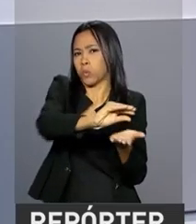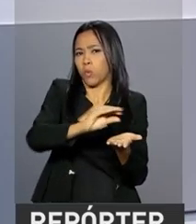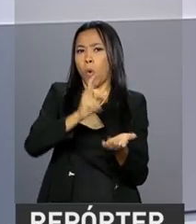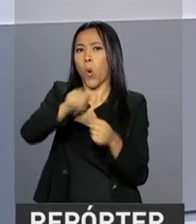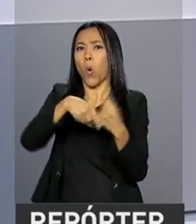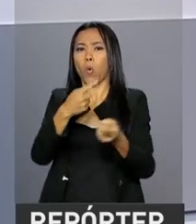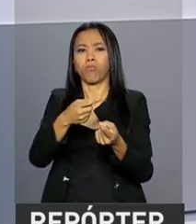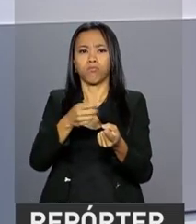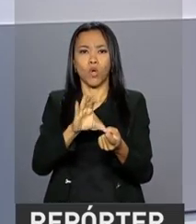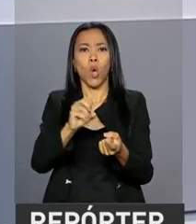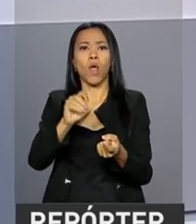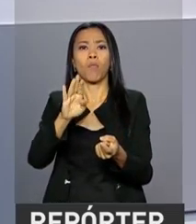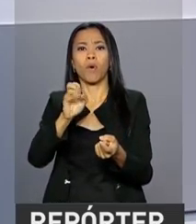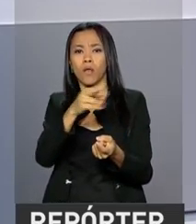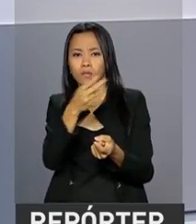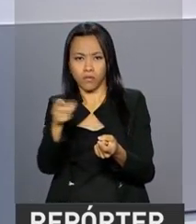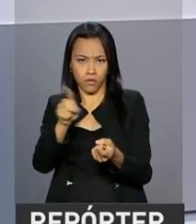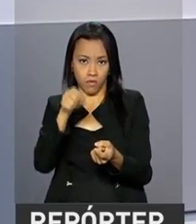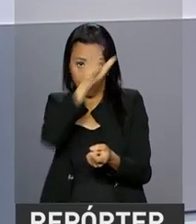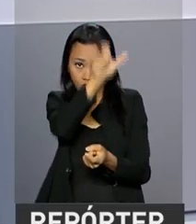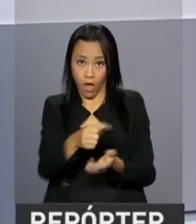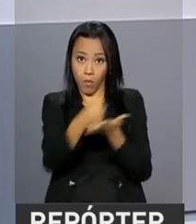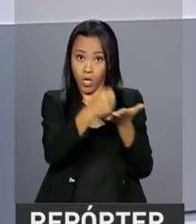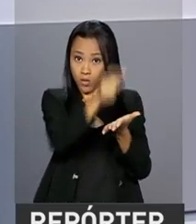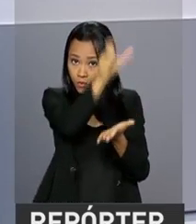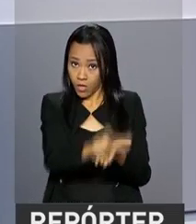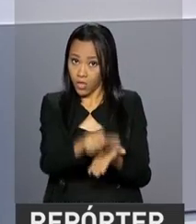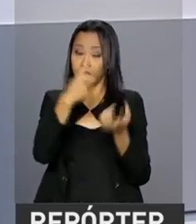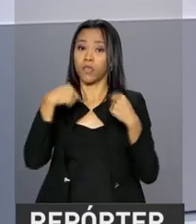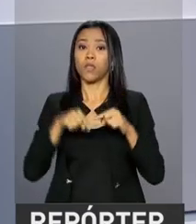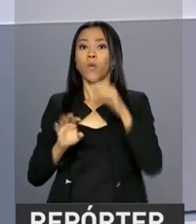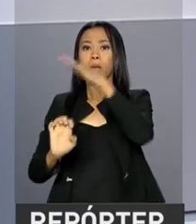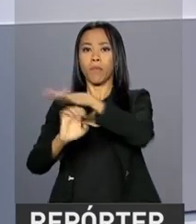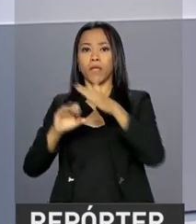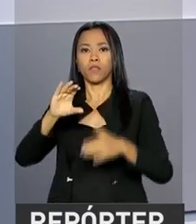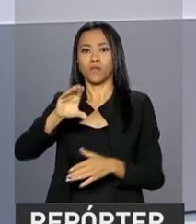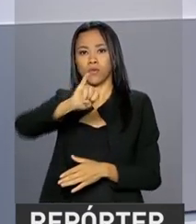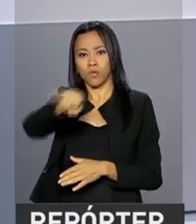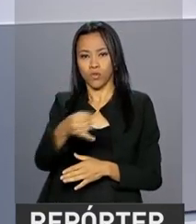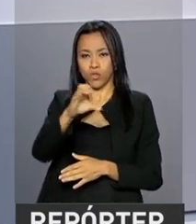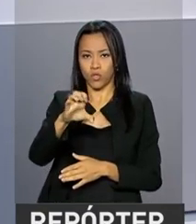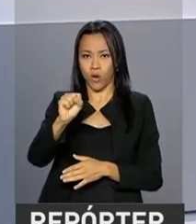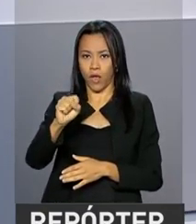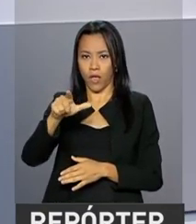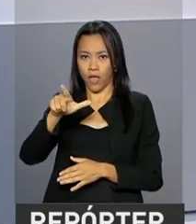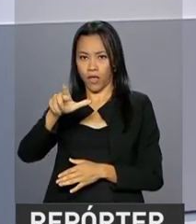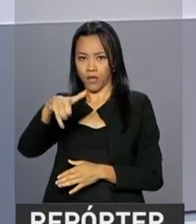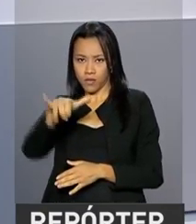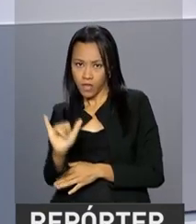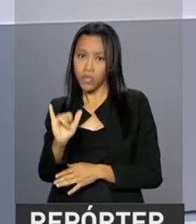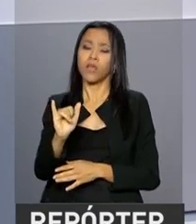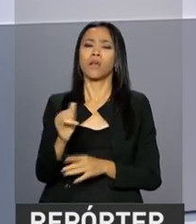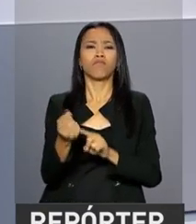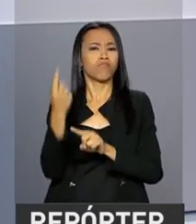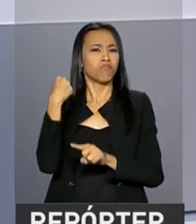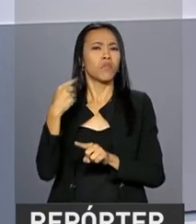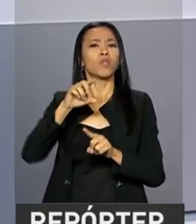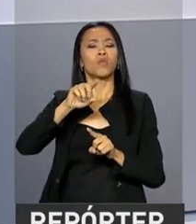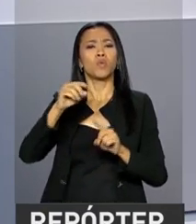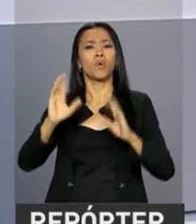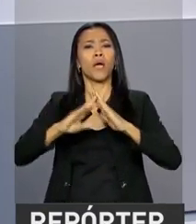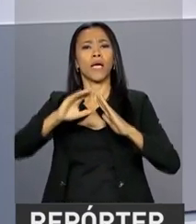pelo ex-parlamentar. O encontro com o empresário Joesley Batista ocorreu no começo de março, no Palácio do Jaburu, mas não houve